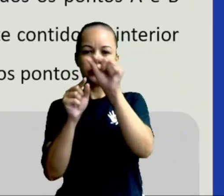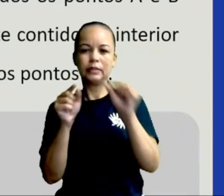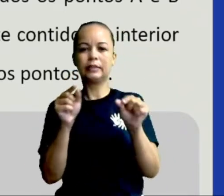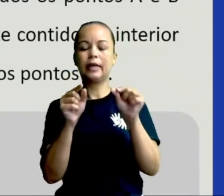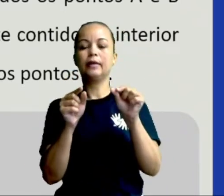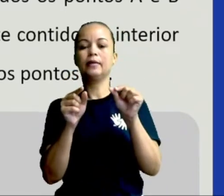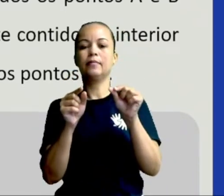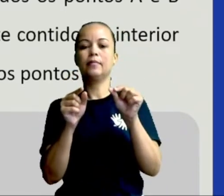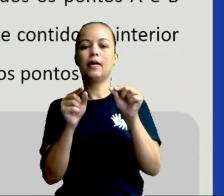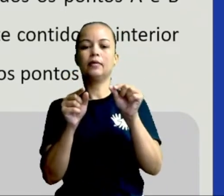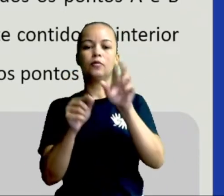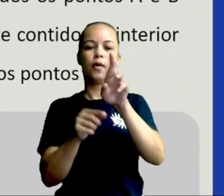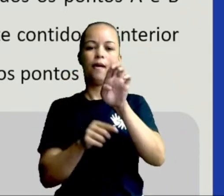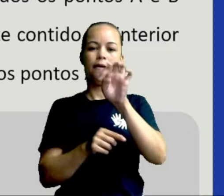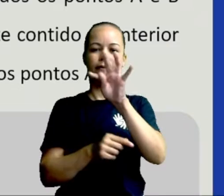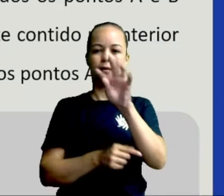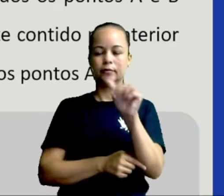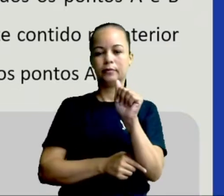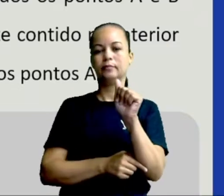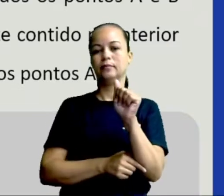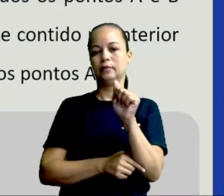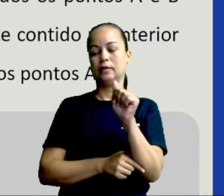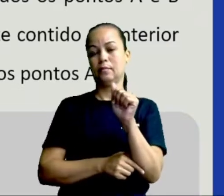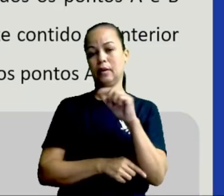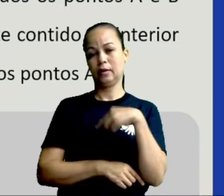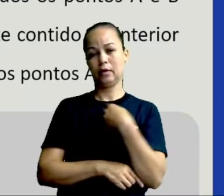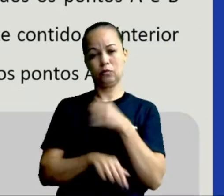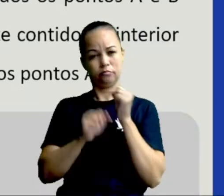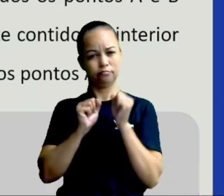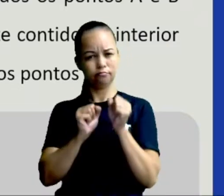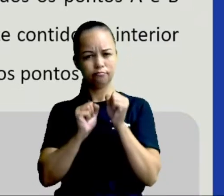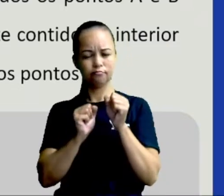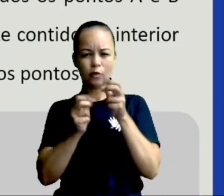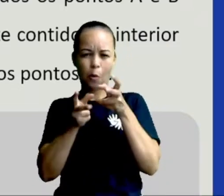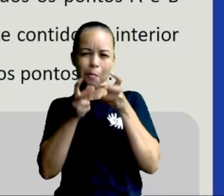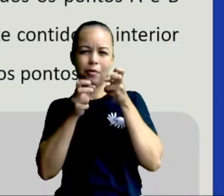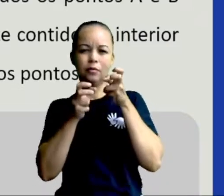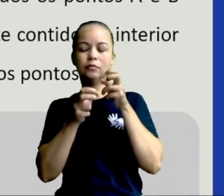segmento de reta, né, ali, para que a gente pudesse ver